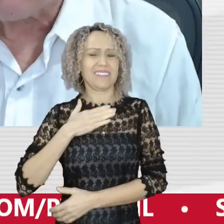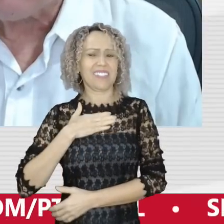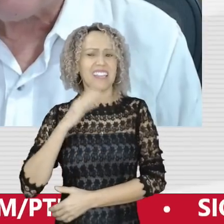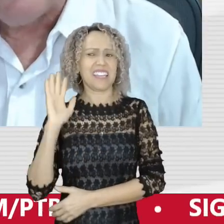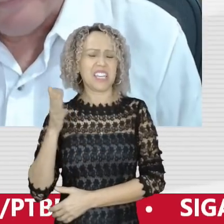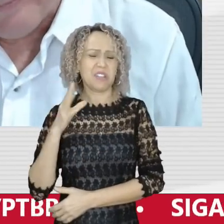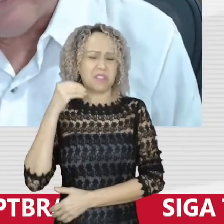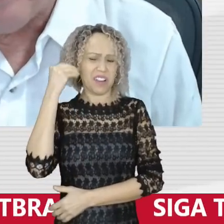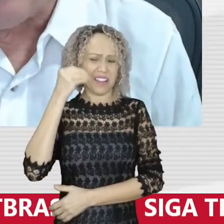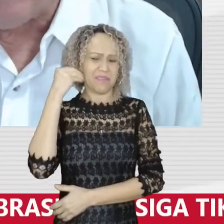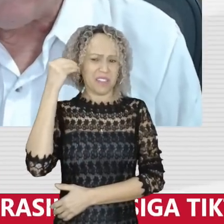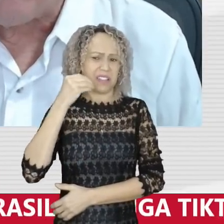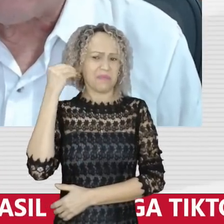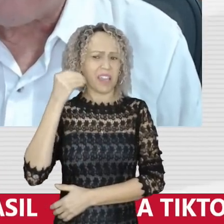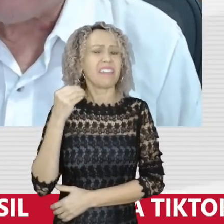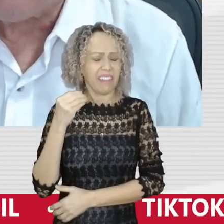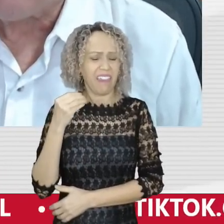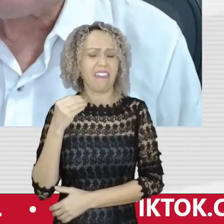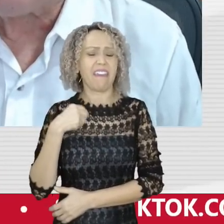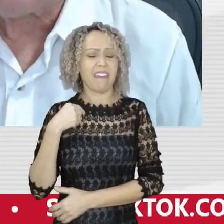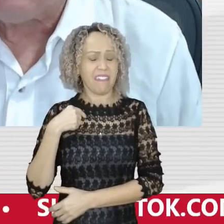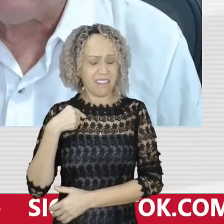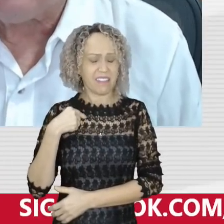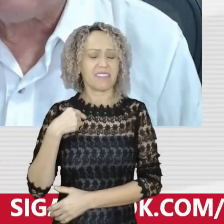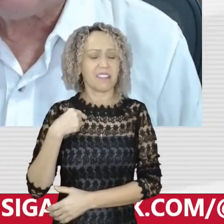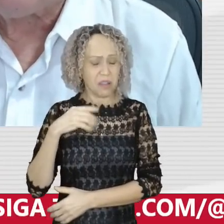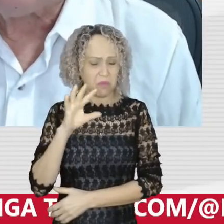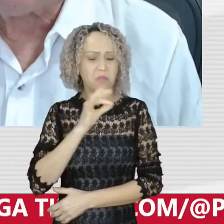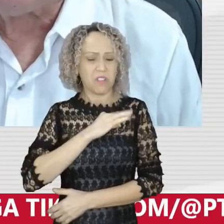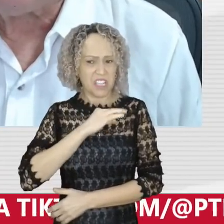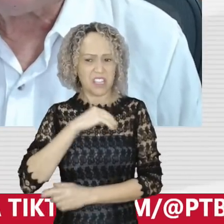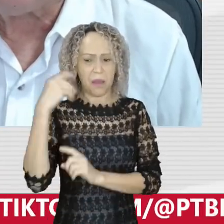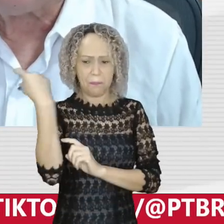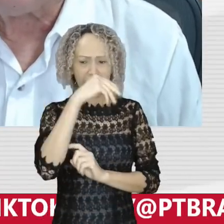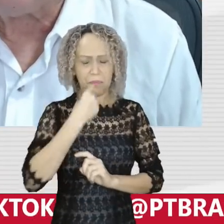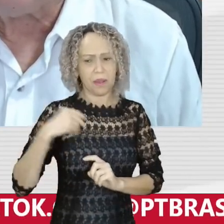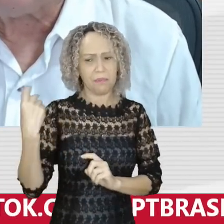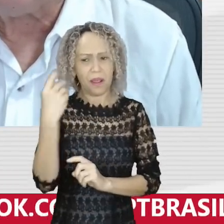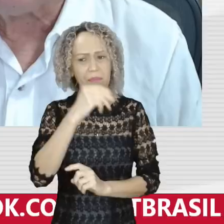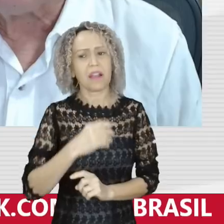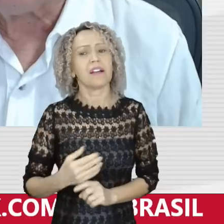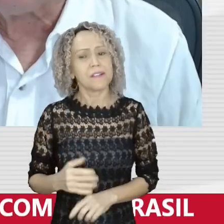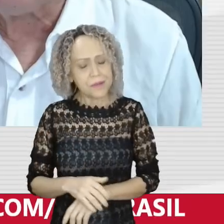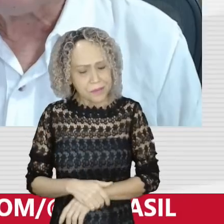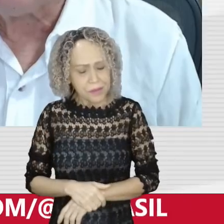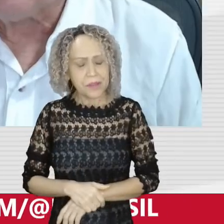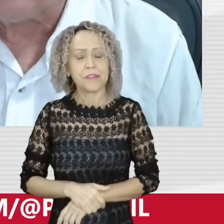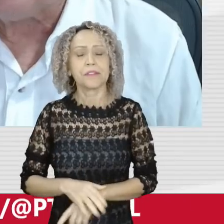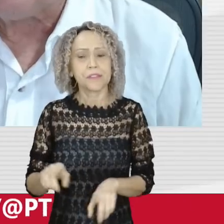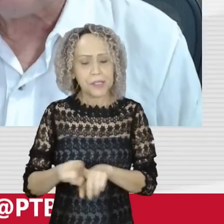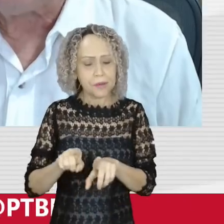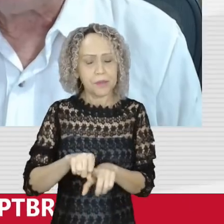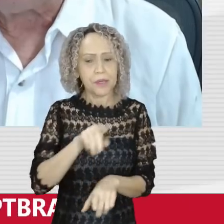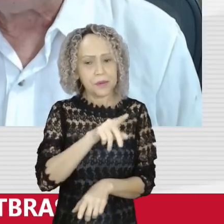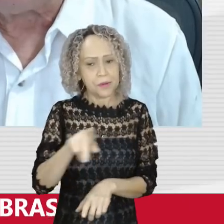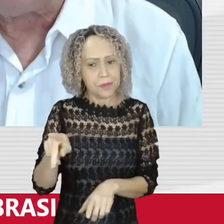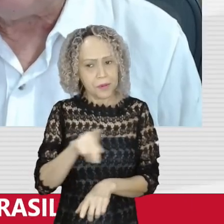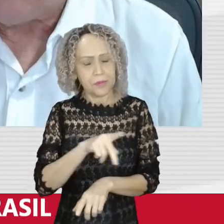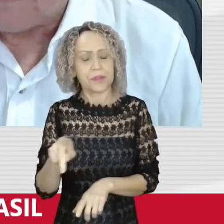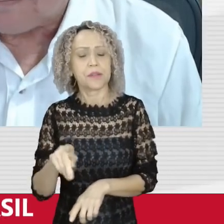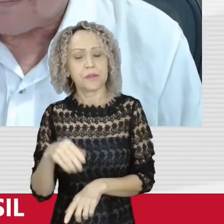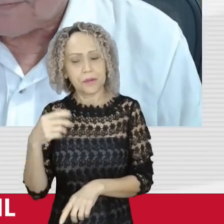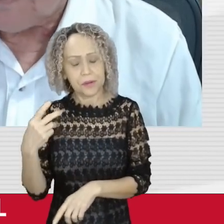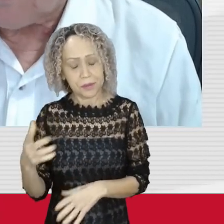bem duro, sabe? Você vê que realmente nós estamos vivendo... ainda bem que eu acho que a gente vai conseguir mudar essa